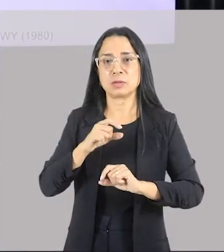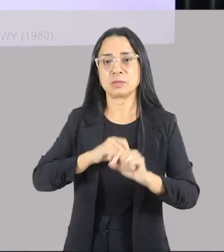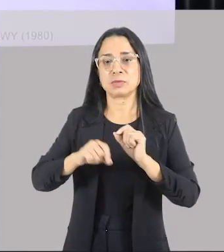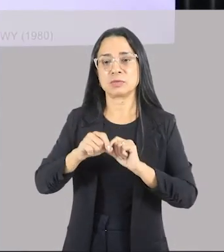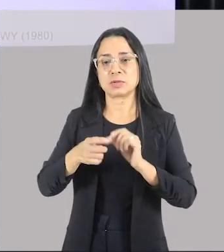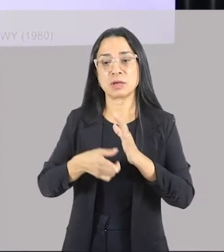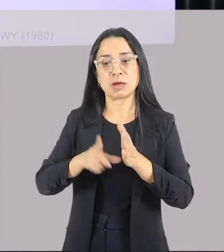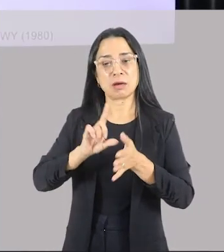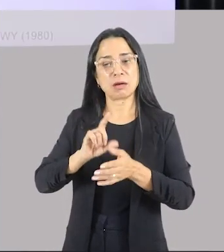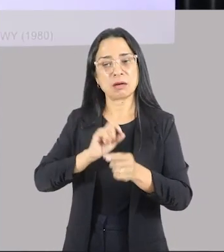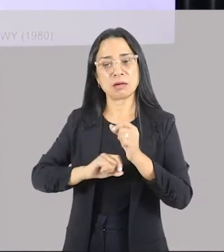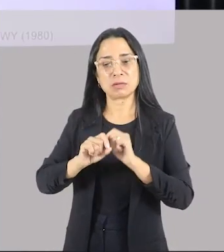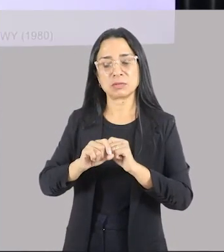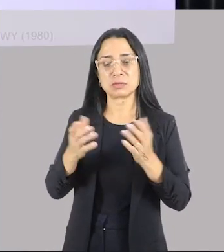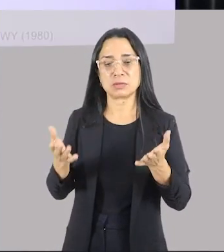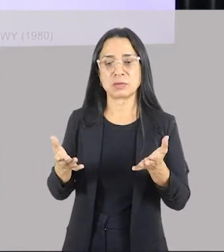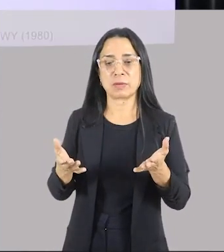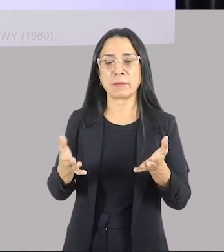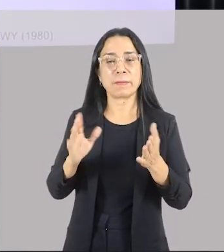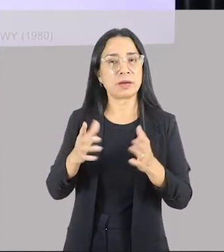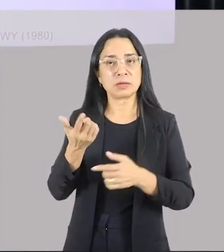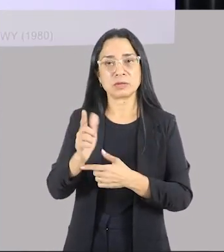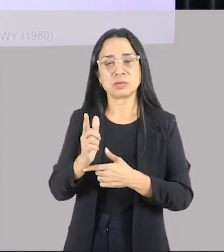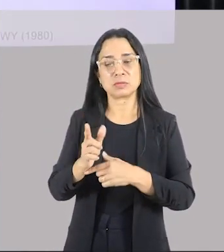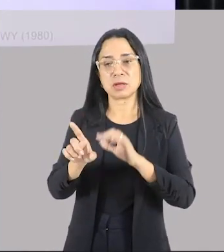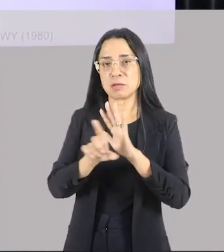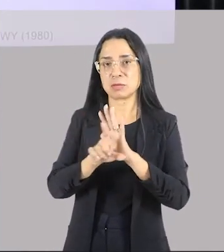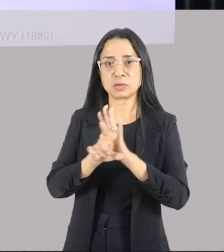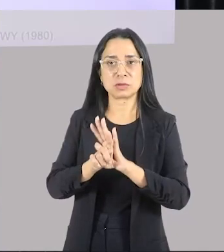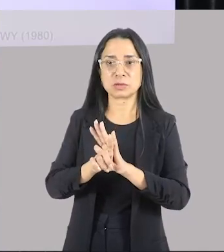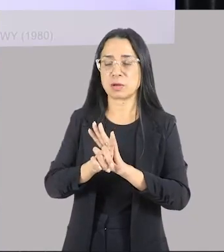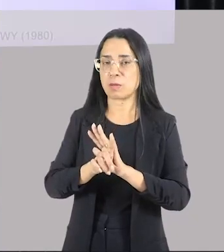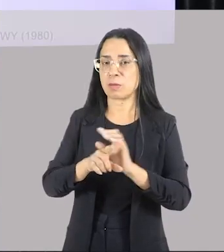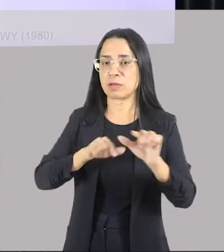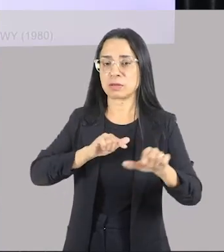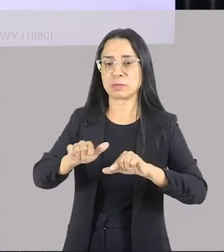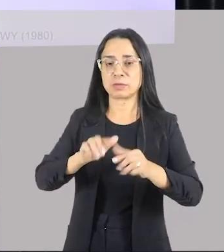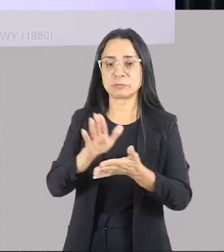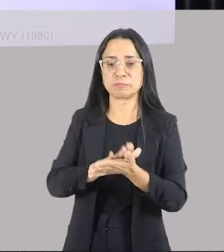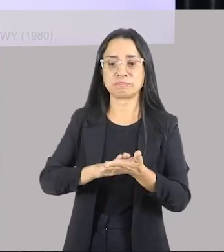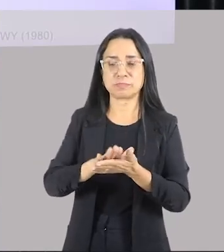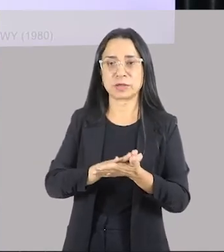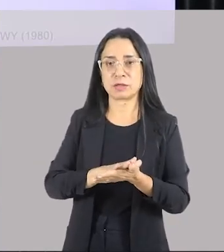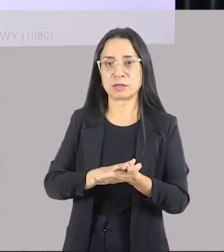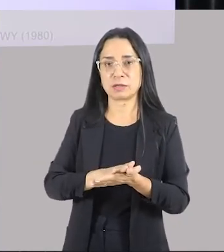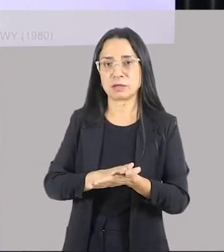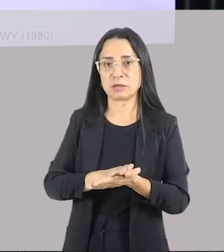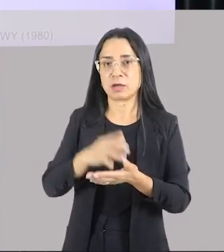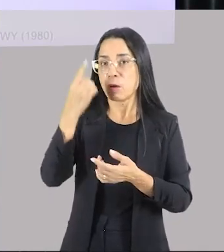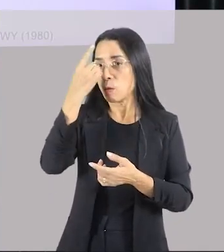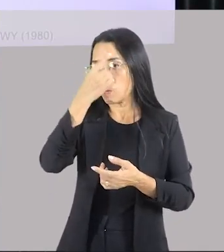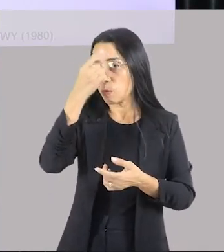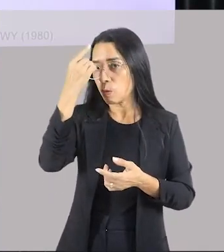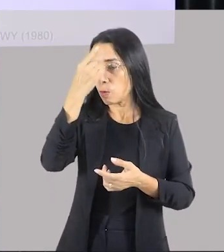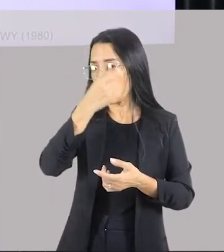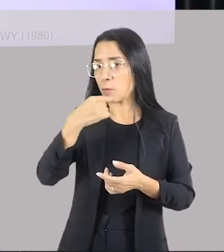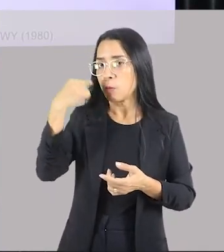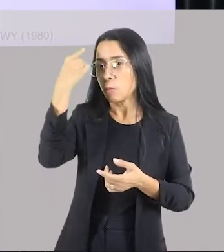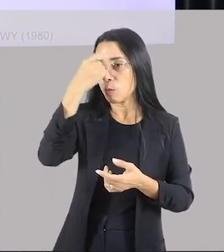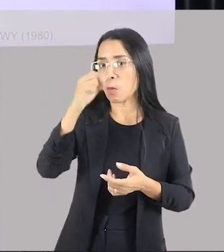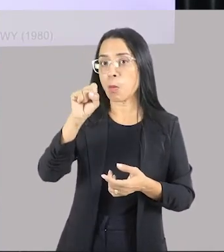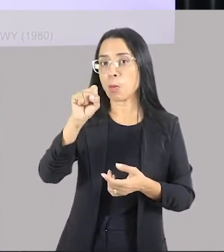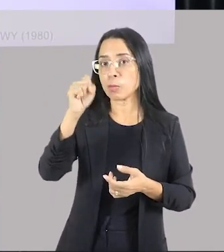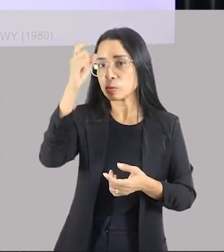posterior, a gente vai ver isso em outras aulas, mas aqui não tem nenhuma legislação trabalhista. Então, jornada de 8 horas, por quê? Porque havia uma jornada de 12,